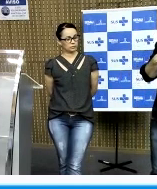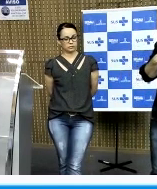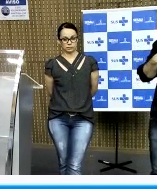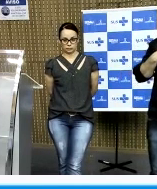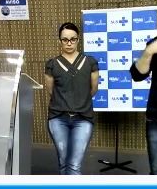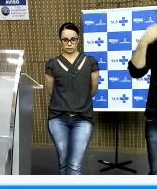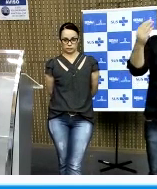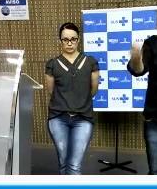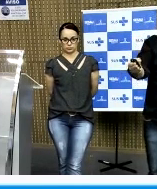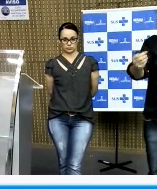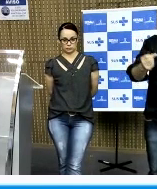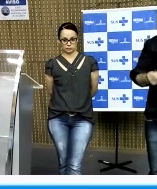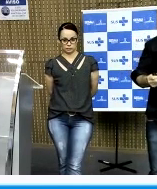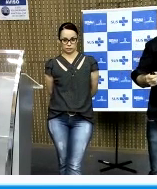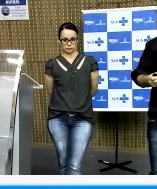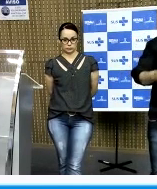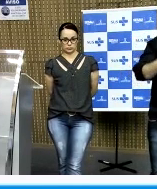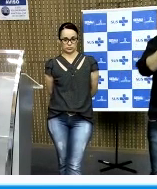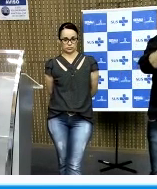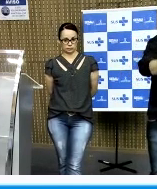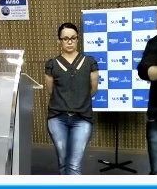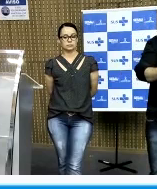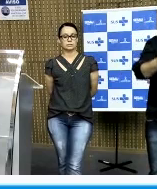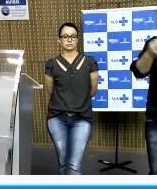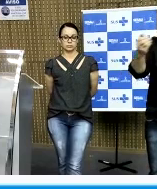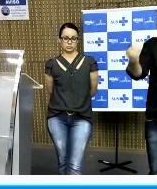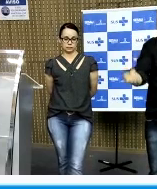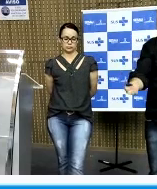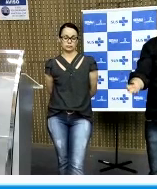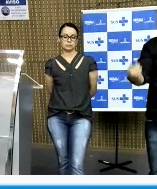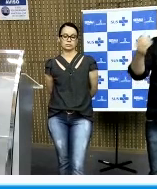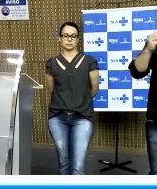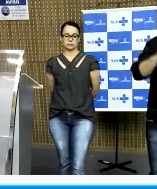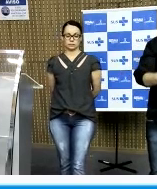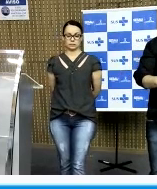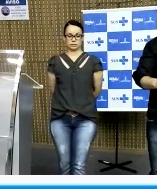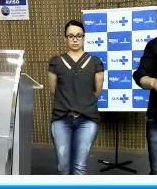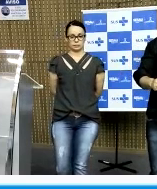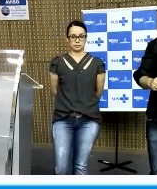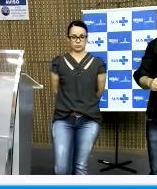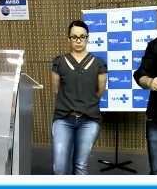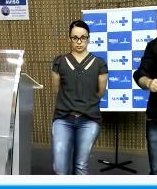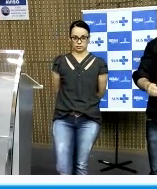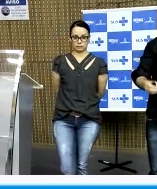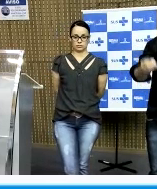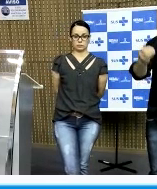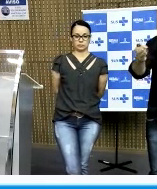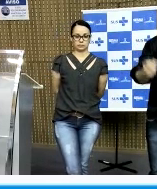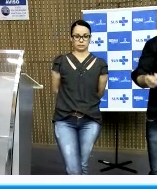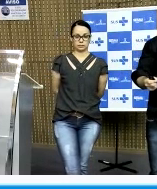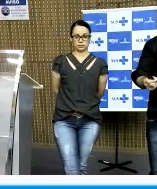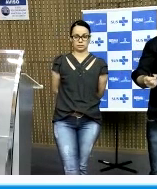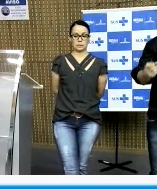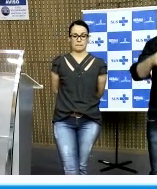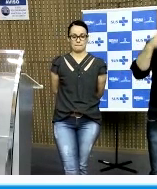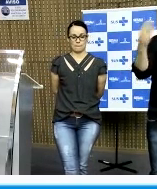de nutrição, os recursos necessários. Eu preciso de programação de agenda, de auditório, de insumos para o atendimento. O que eu